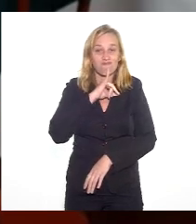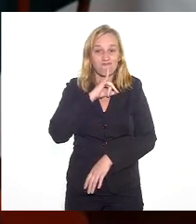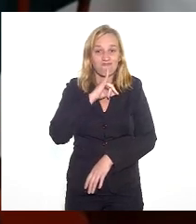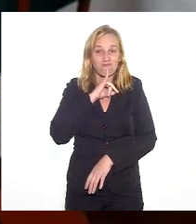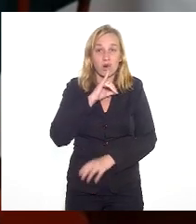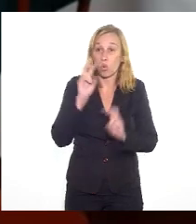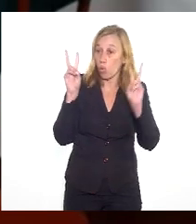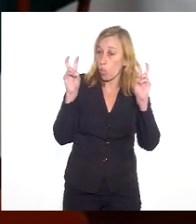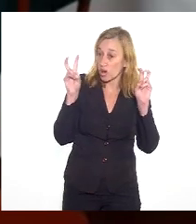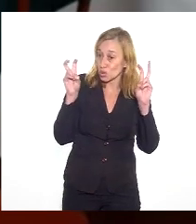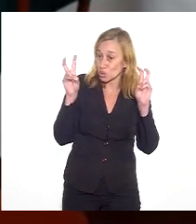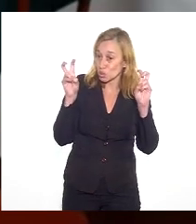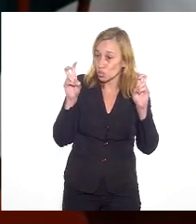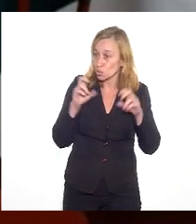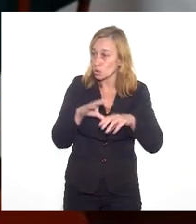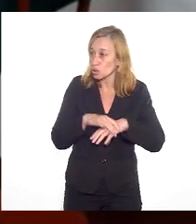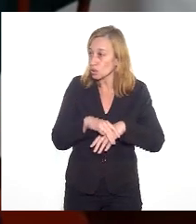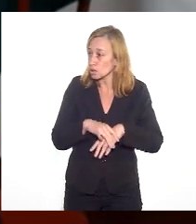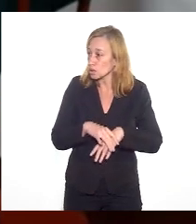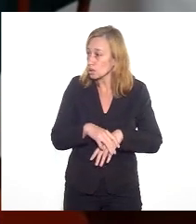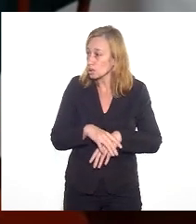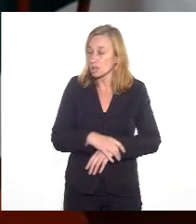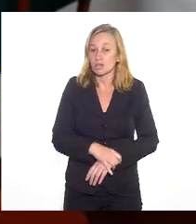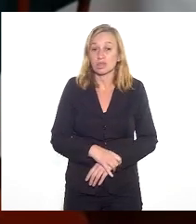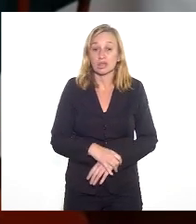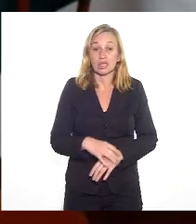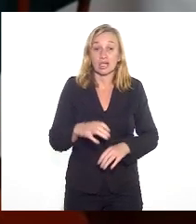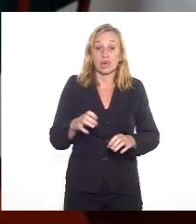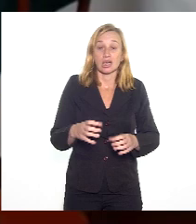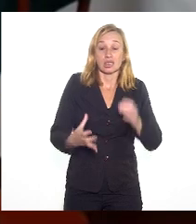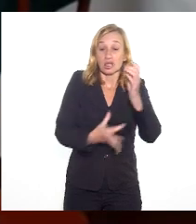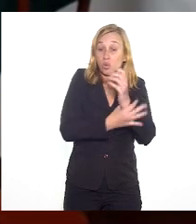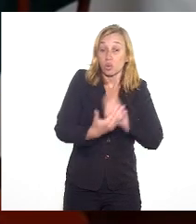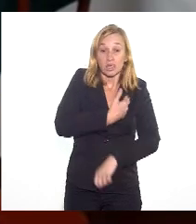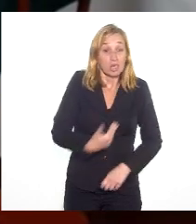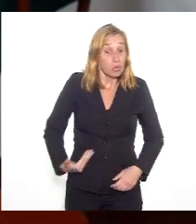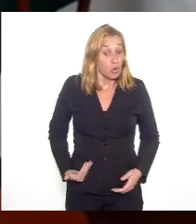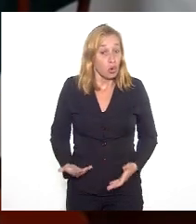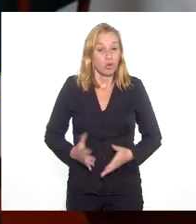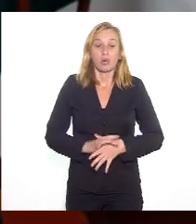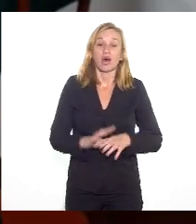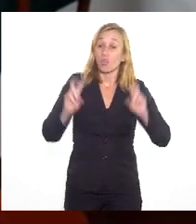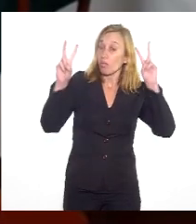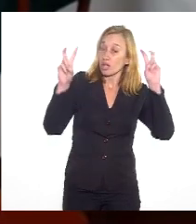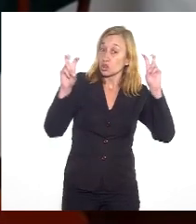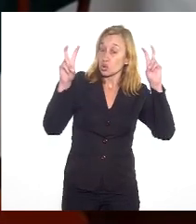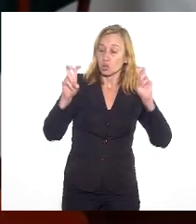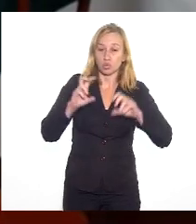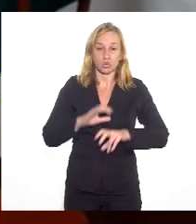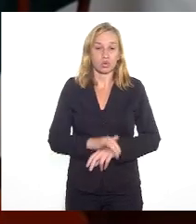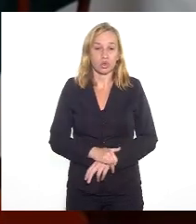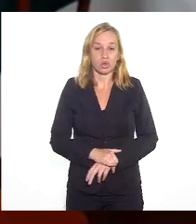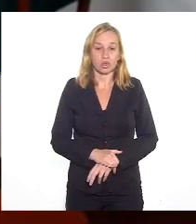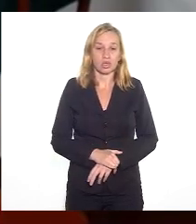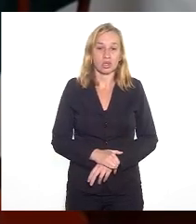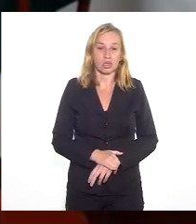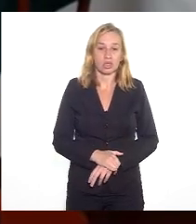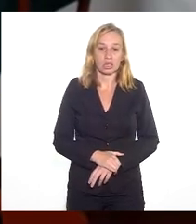a questão da, como eu ouvi aqui, da segurança pública, ela é uma questão que